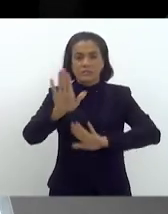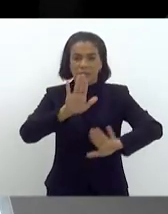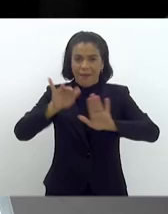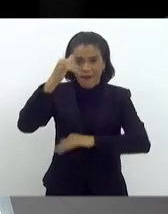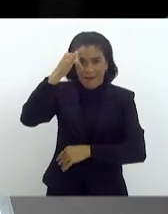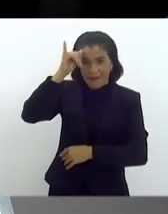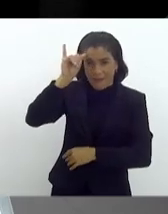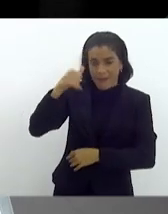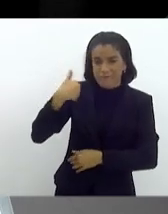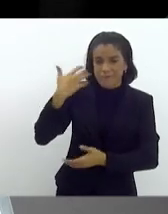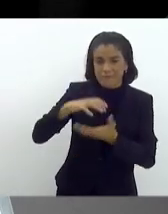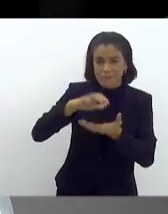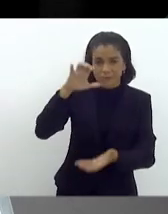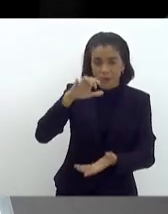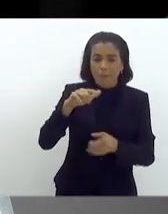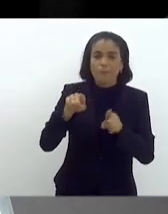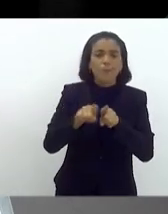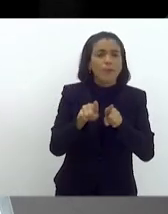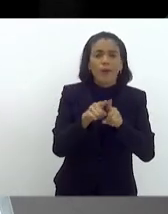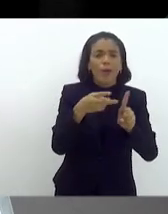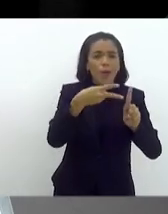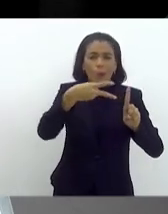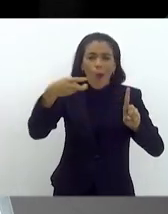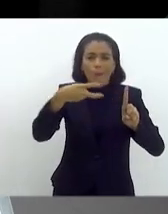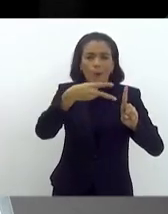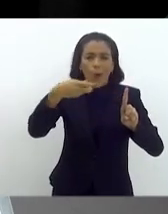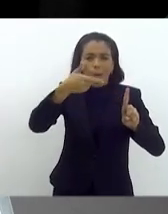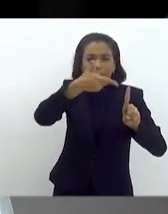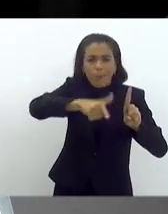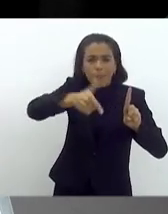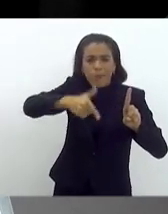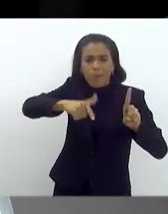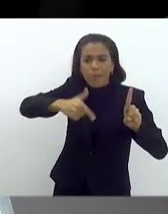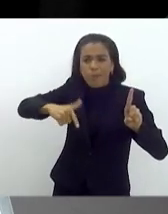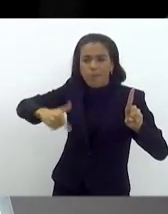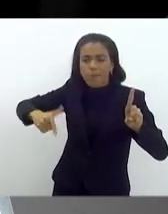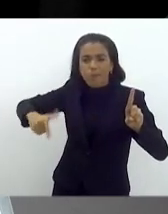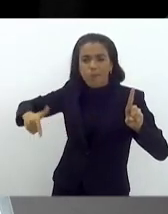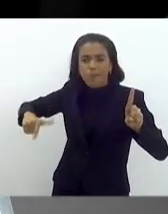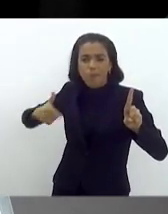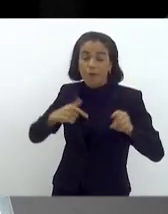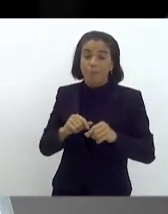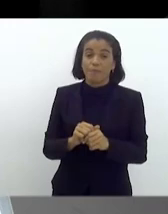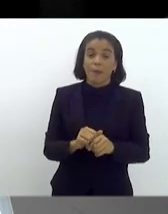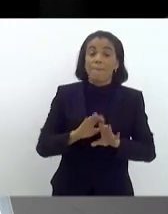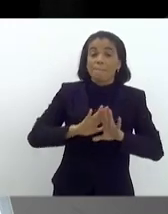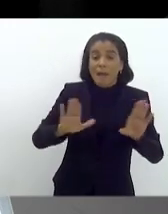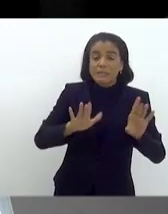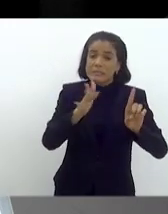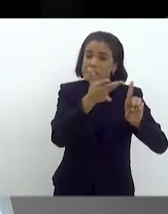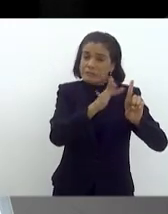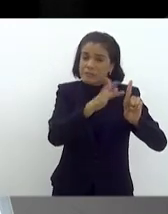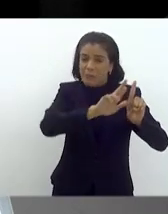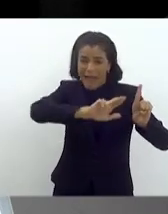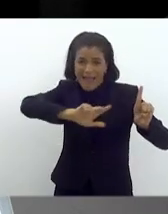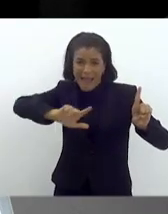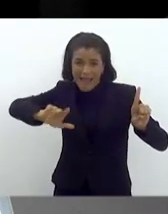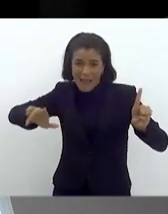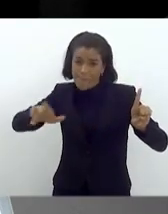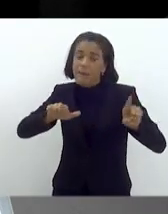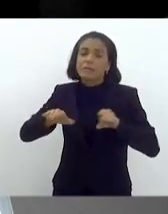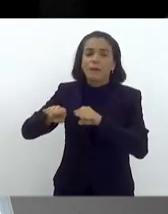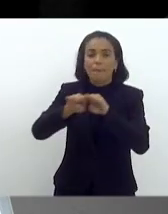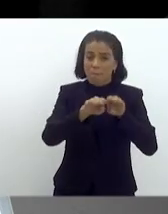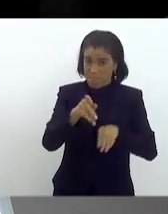desses golpes que são típicos e repetitivos né mas ainda acometem muitos vítimas embora Sigam o mesmo padrão